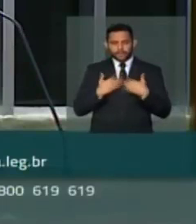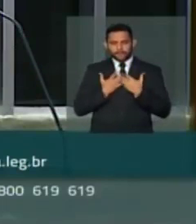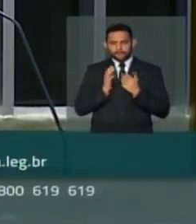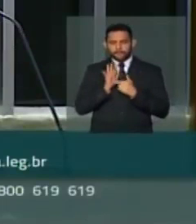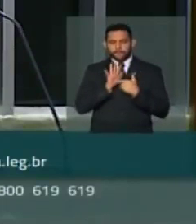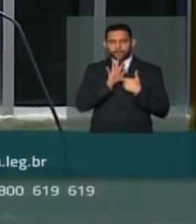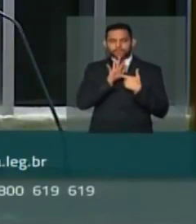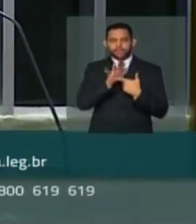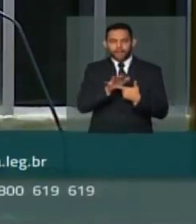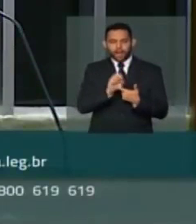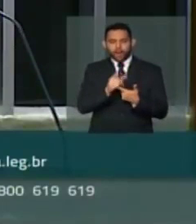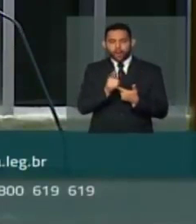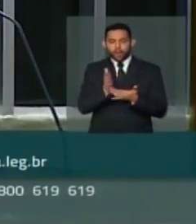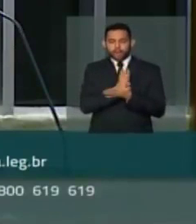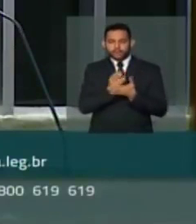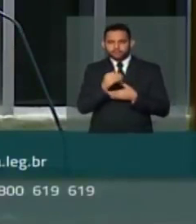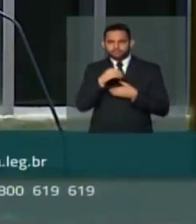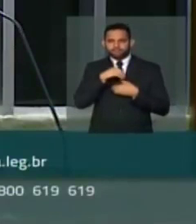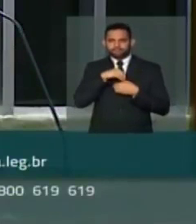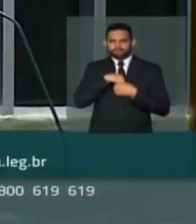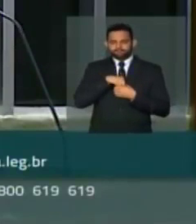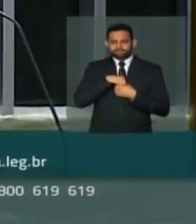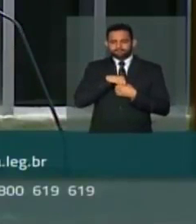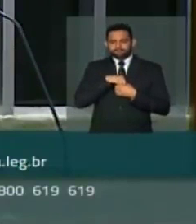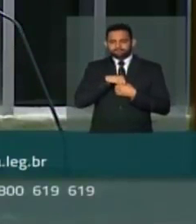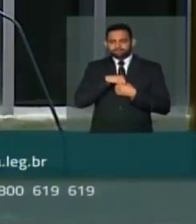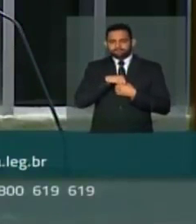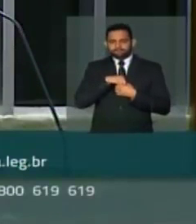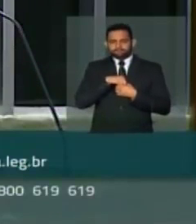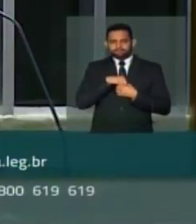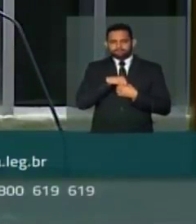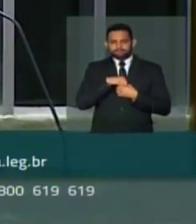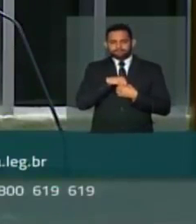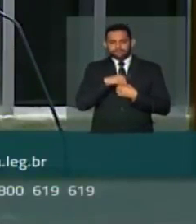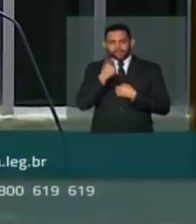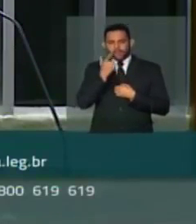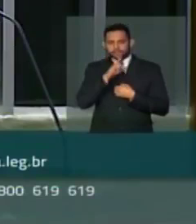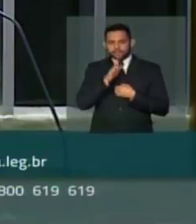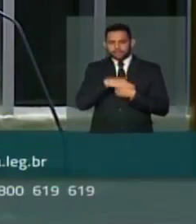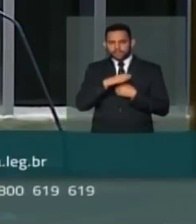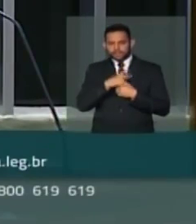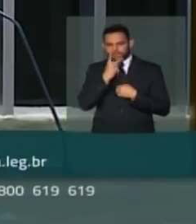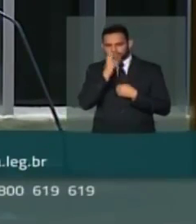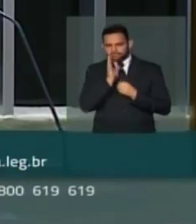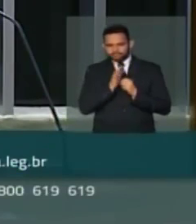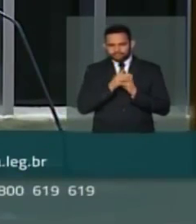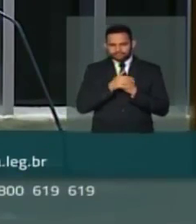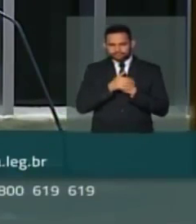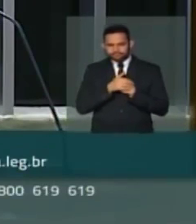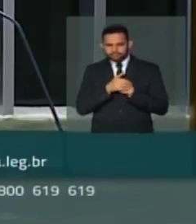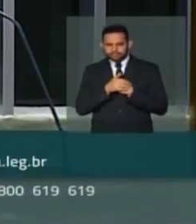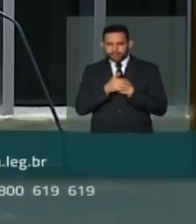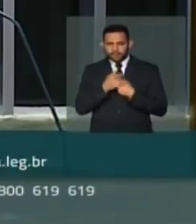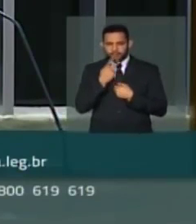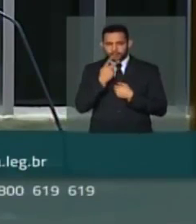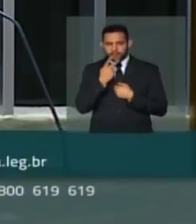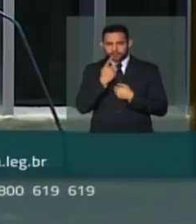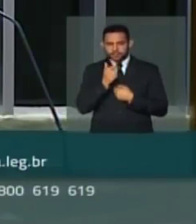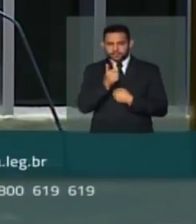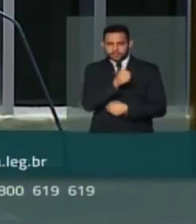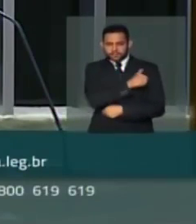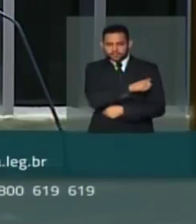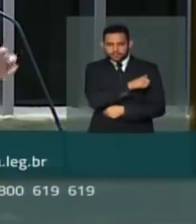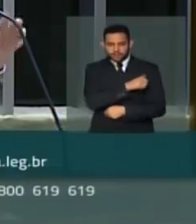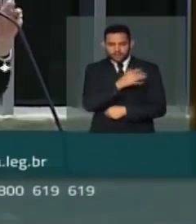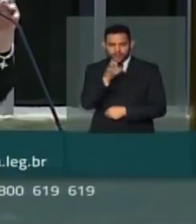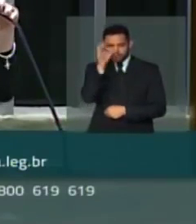ou que a gente externa de uma forma que é muito velada. E digo isso na condição de enfermeira. Eu